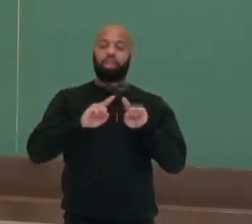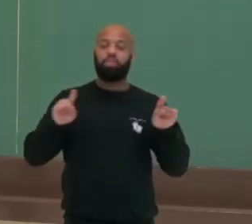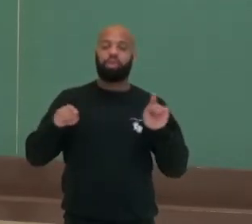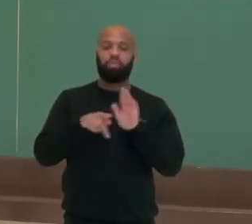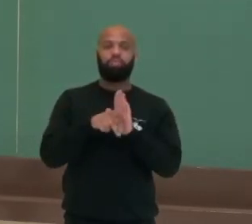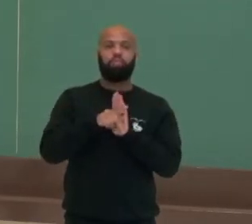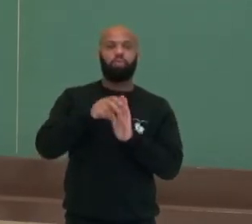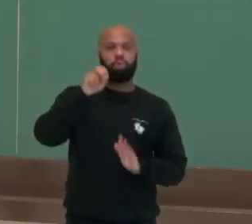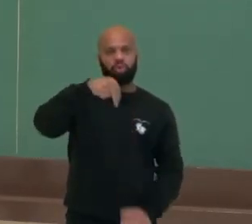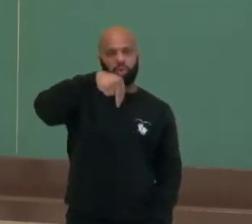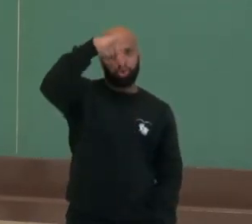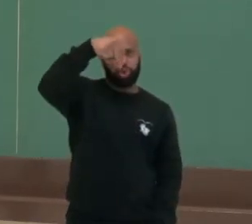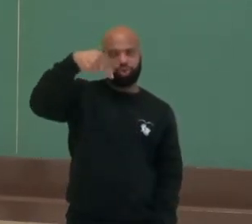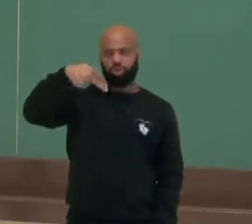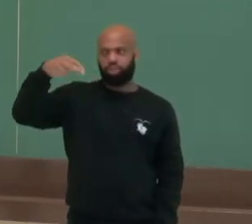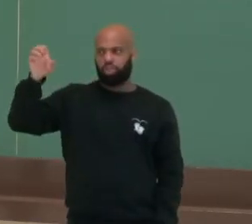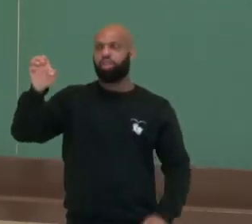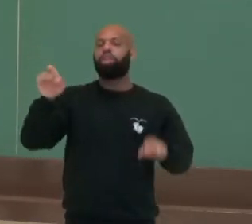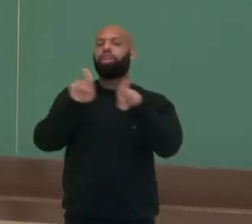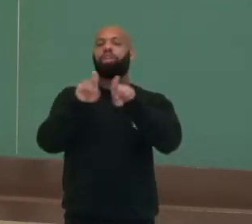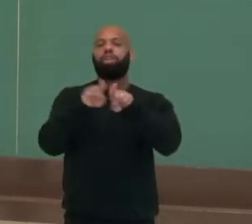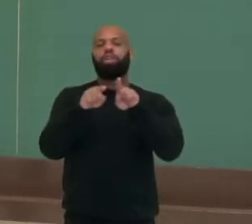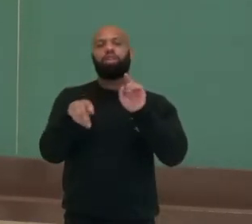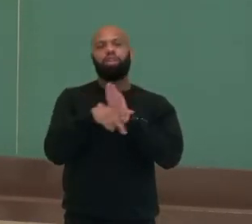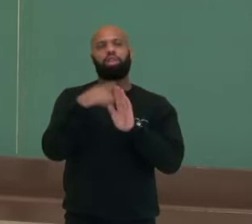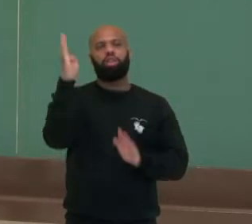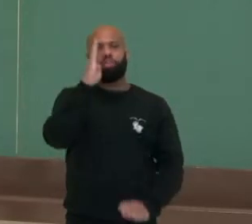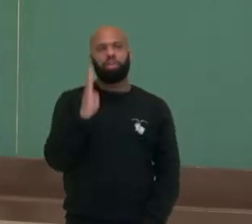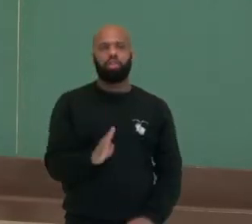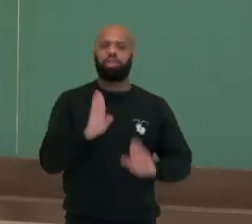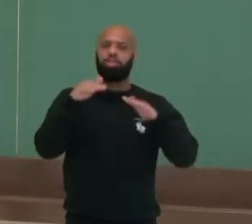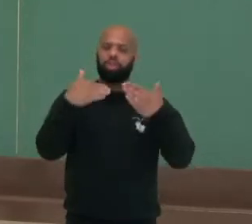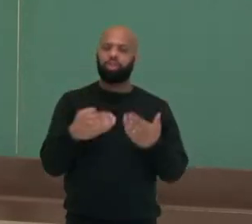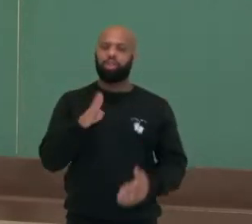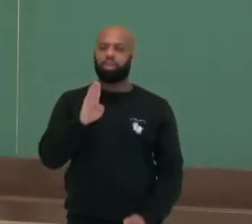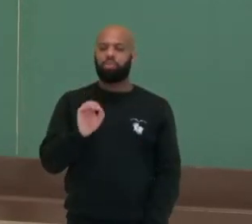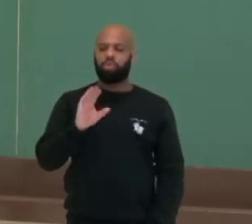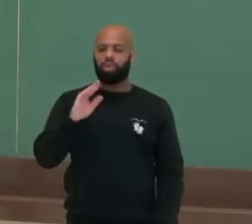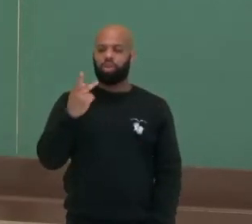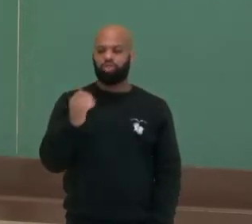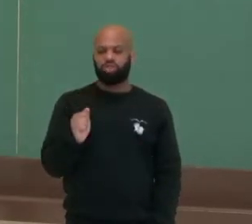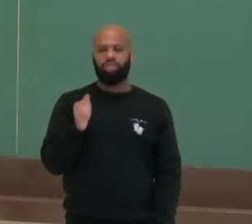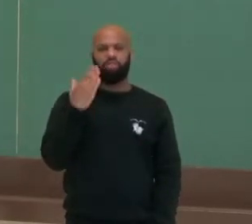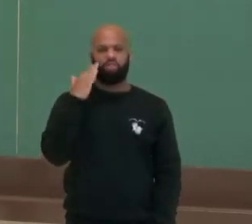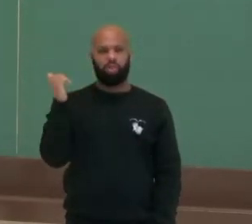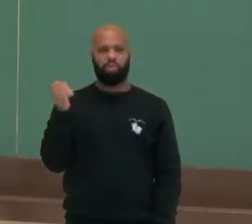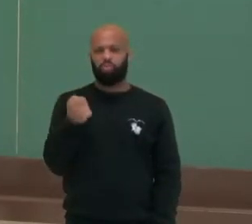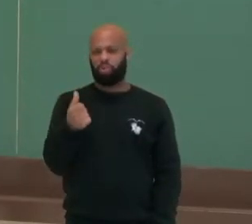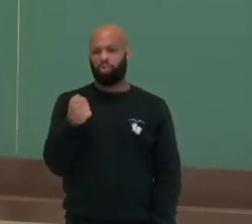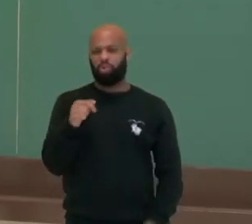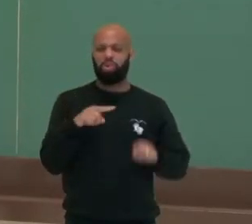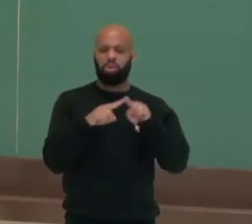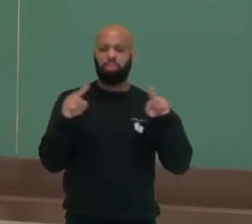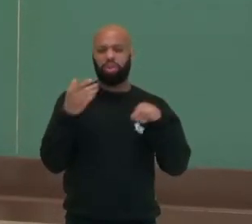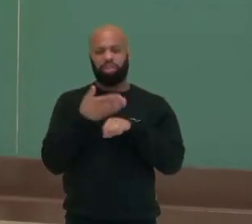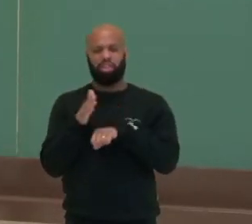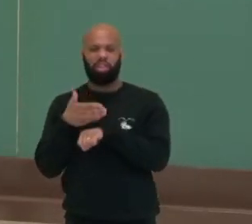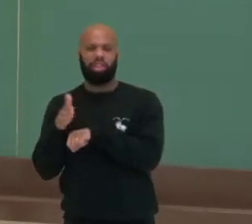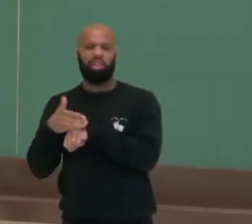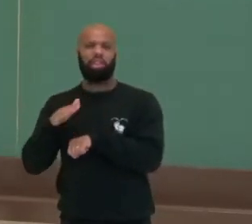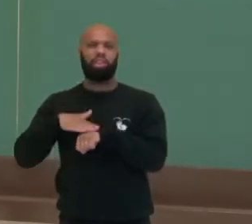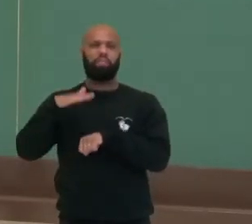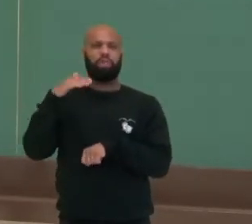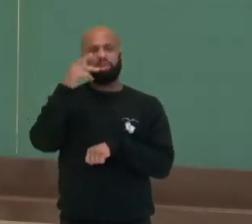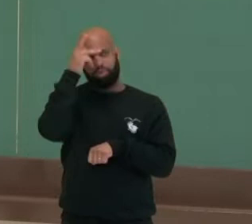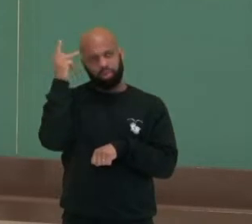região norte, nordeste do Brasil, a bocha é pouco conhecida, né? Mais praticada até por pessoas